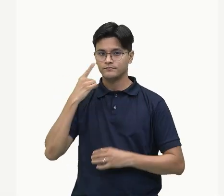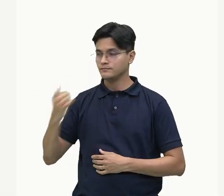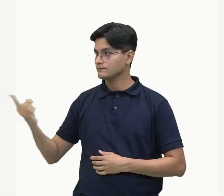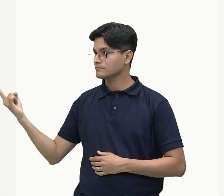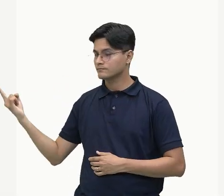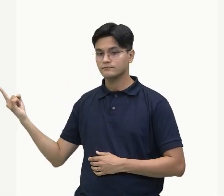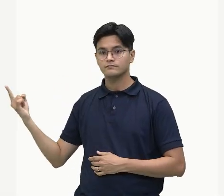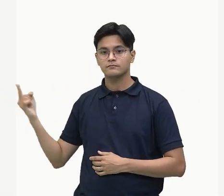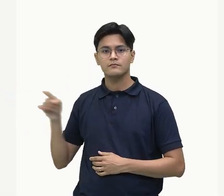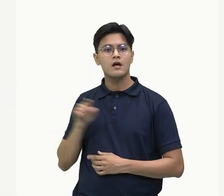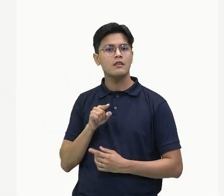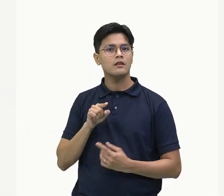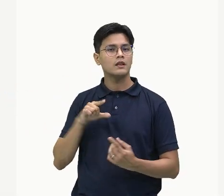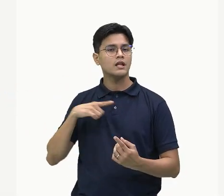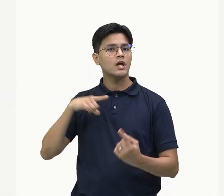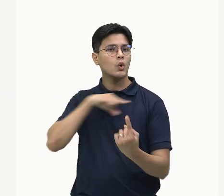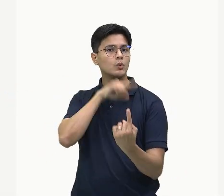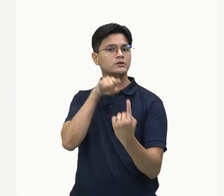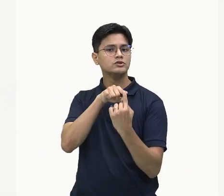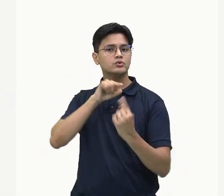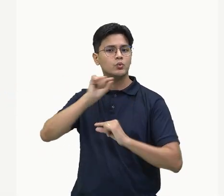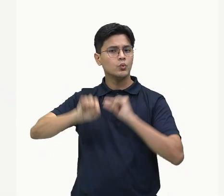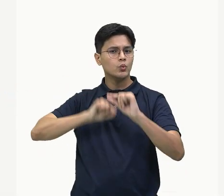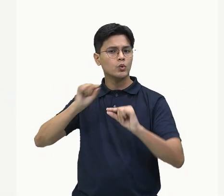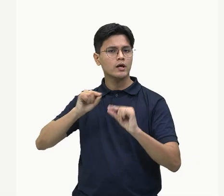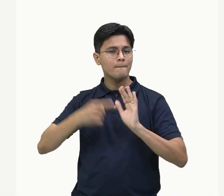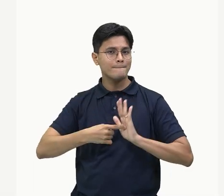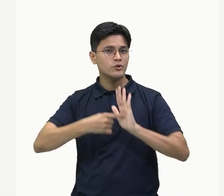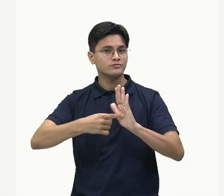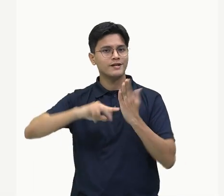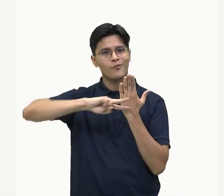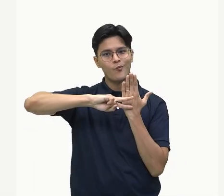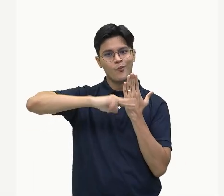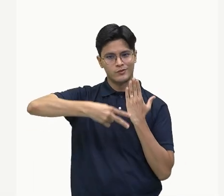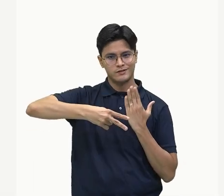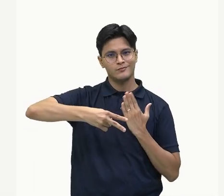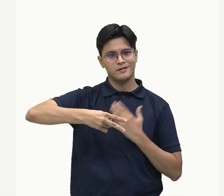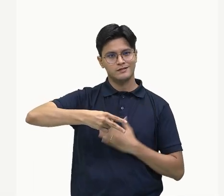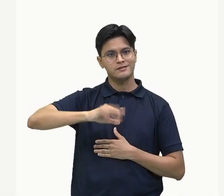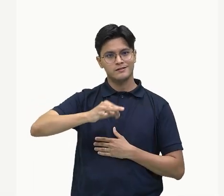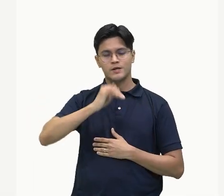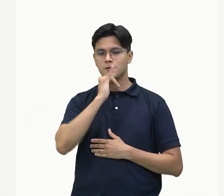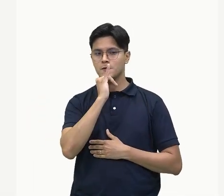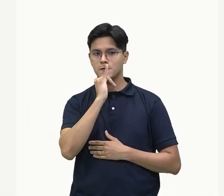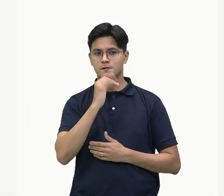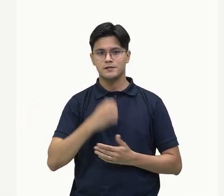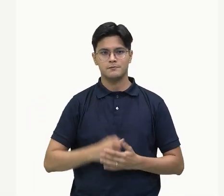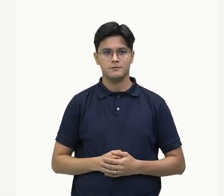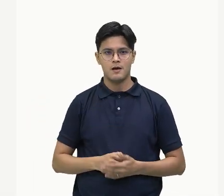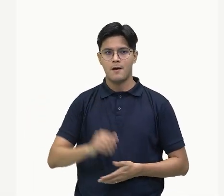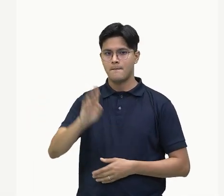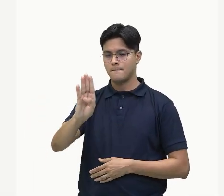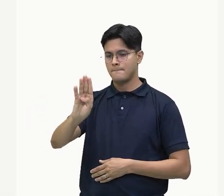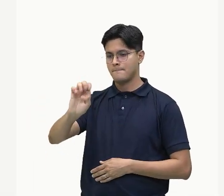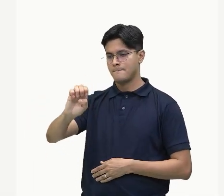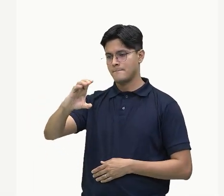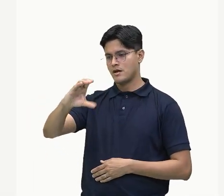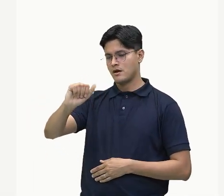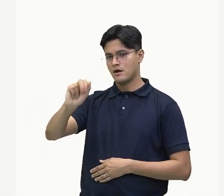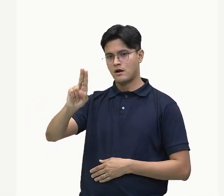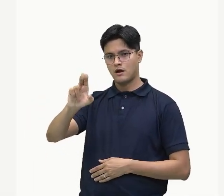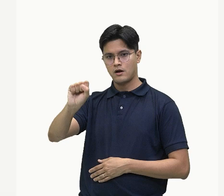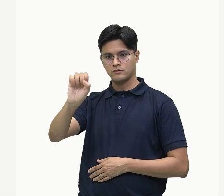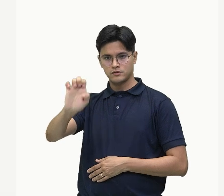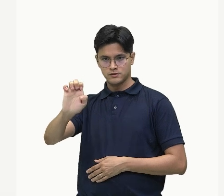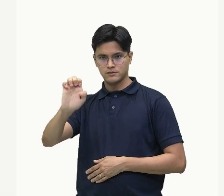effect, para ser exato. Então, nós temos essas expressões para mostrar causa e efeito, que em inglês é cause